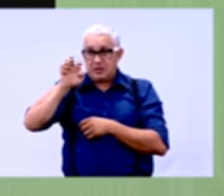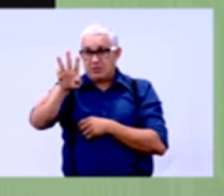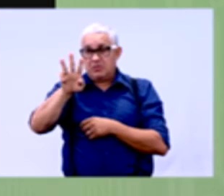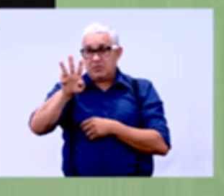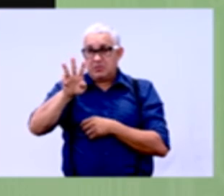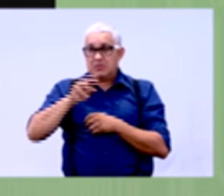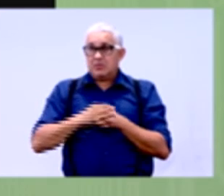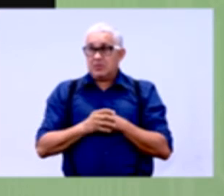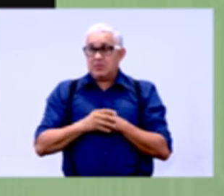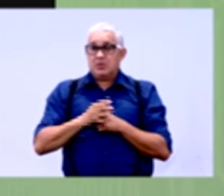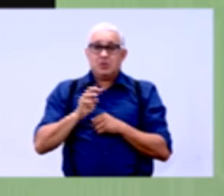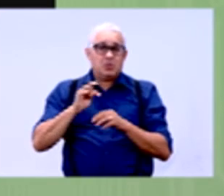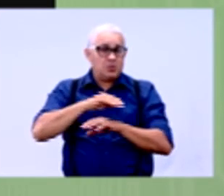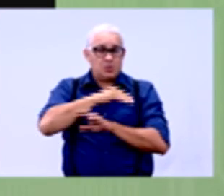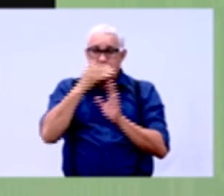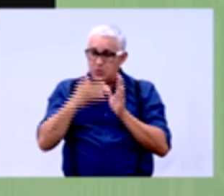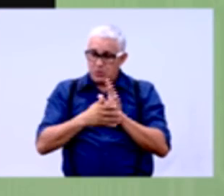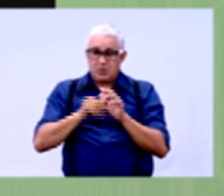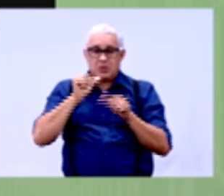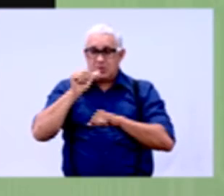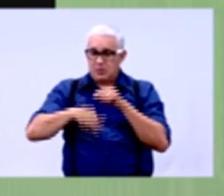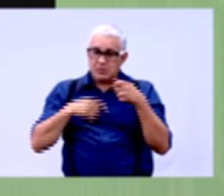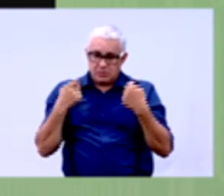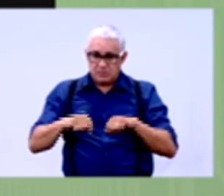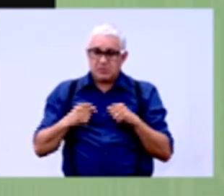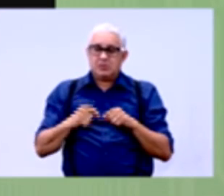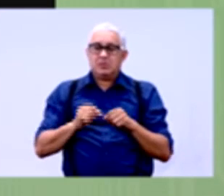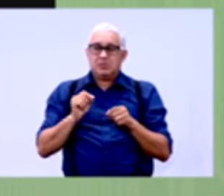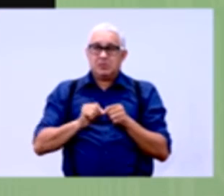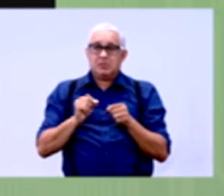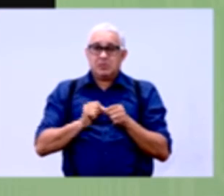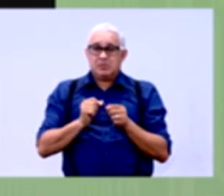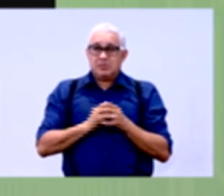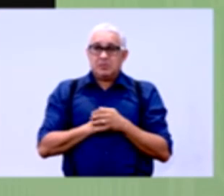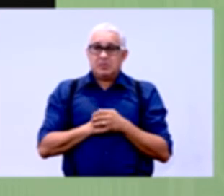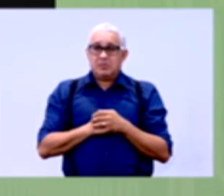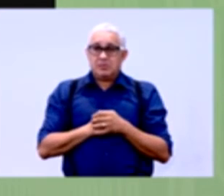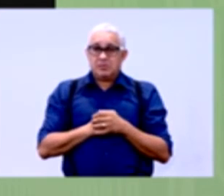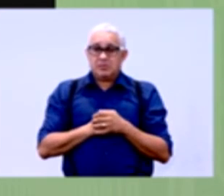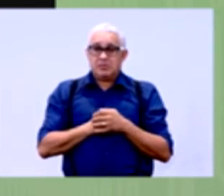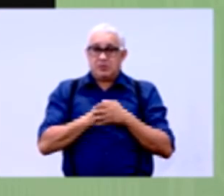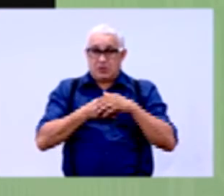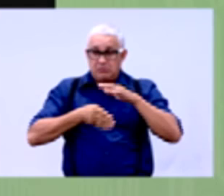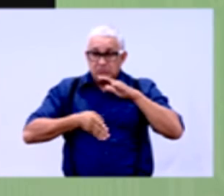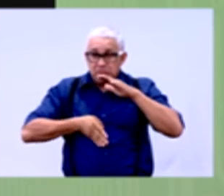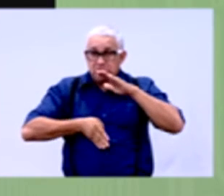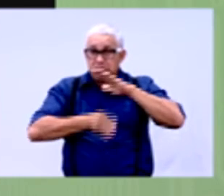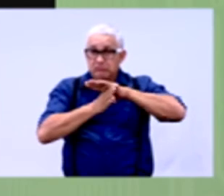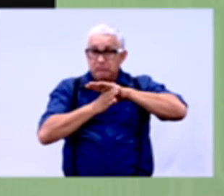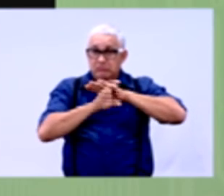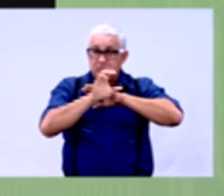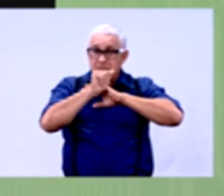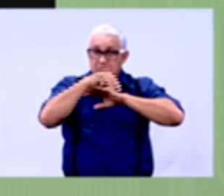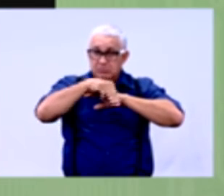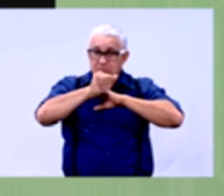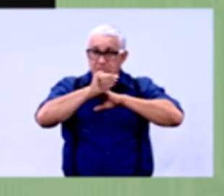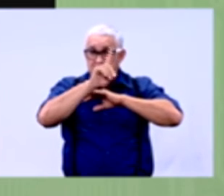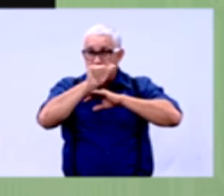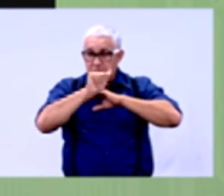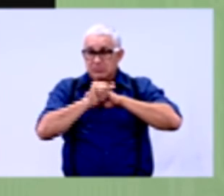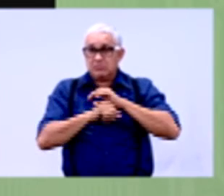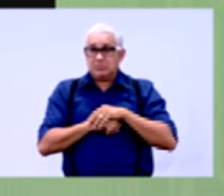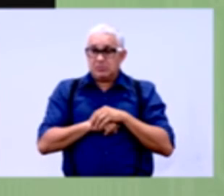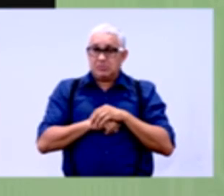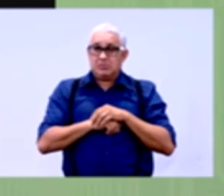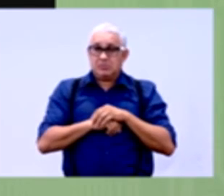Toda alteração que precisar ser feita de acesso às camadas, a camada